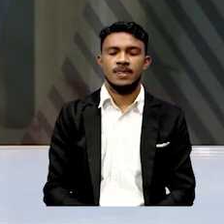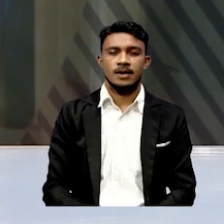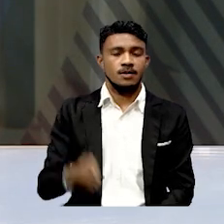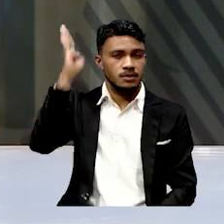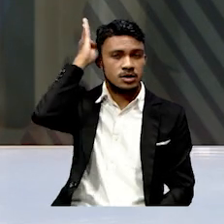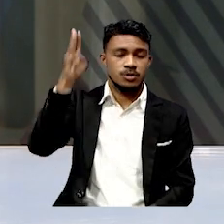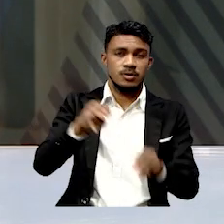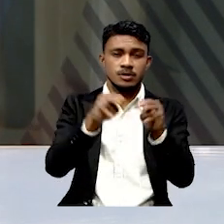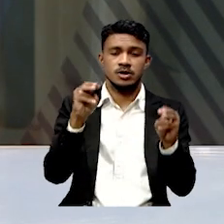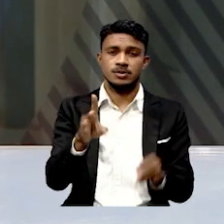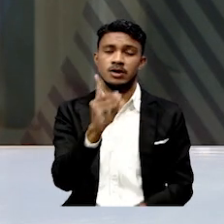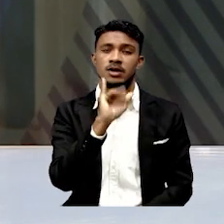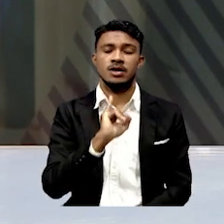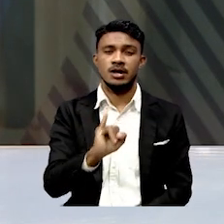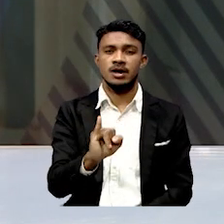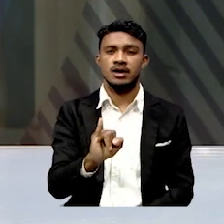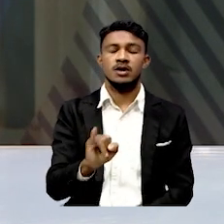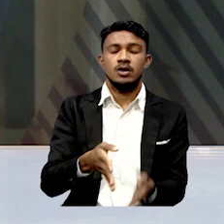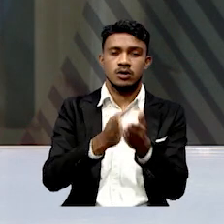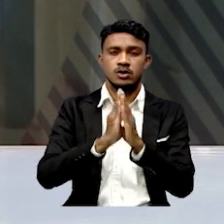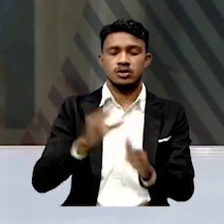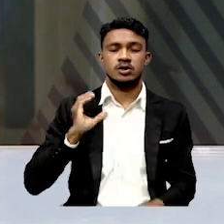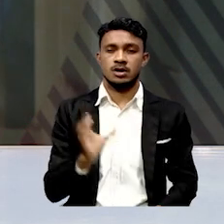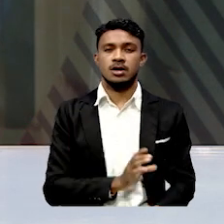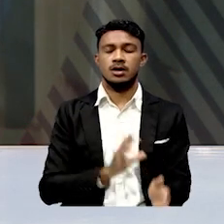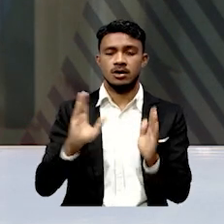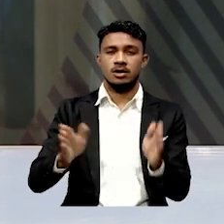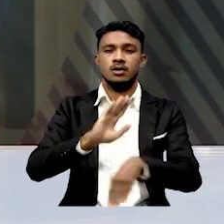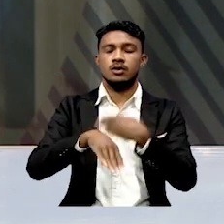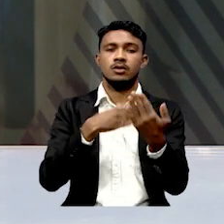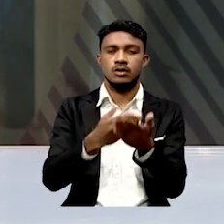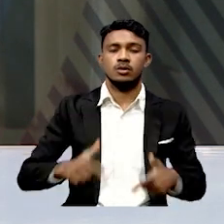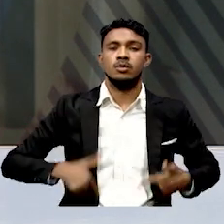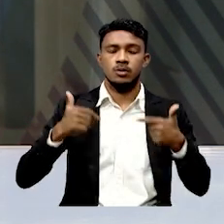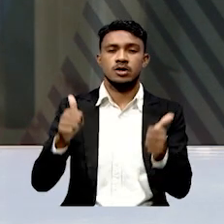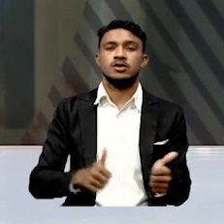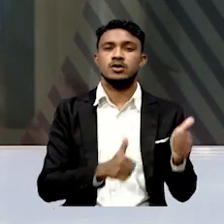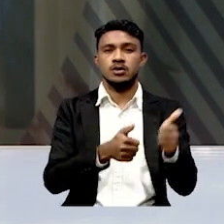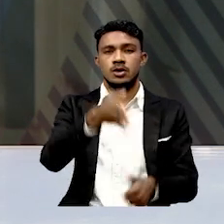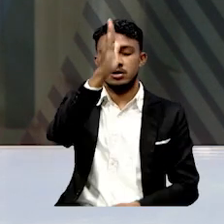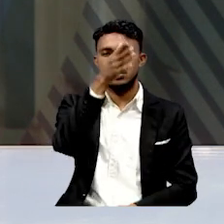Arcebispo Dom Virgílio Carmo da Silva HDB, Russo Saranicira, a tomou restituir Jesus.